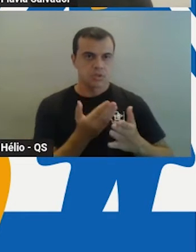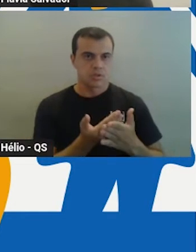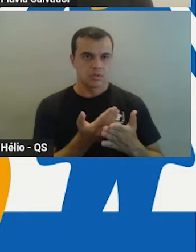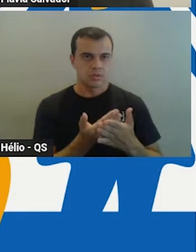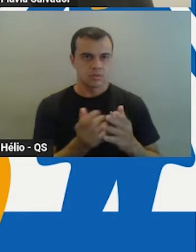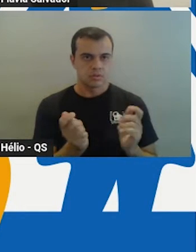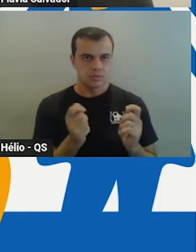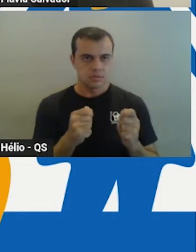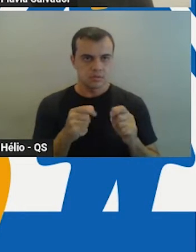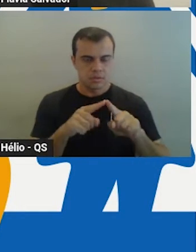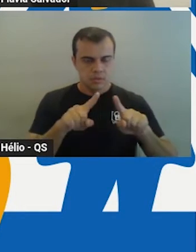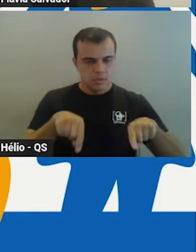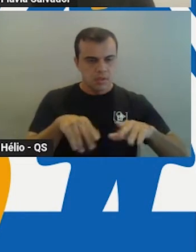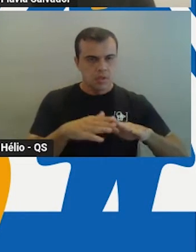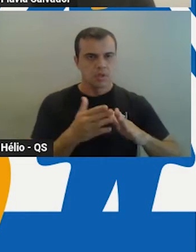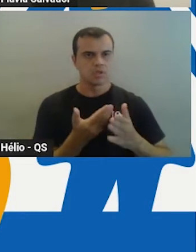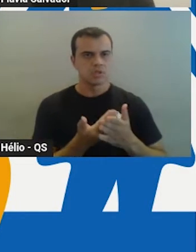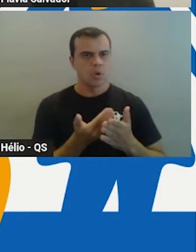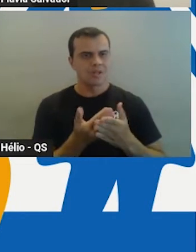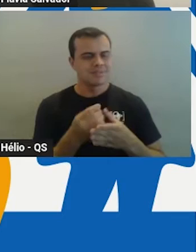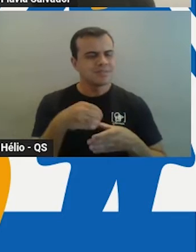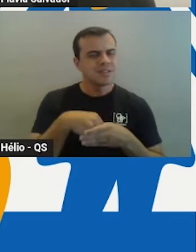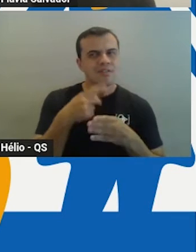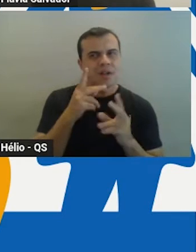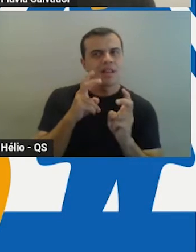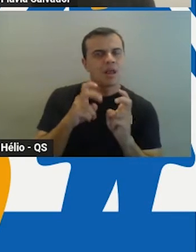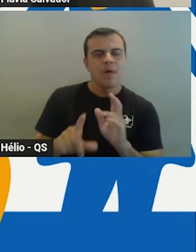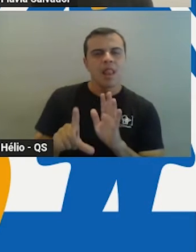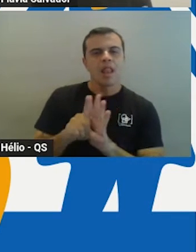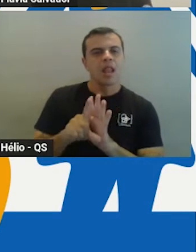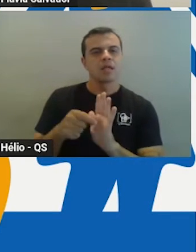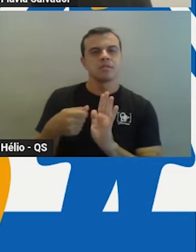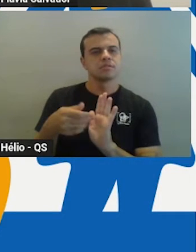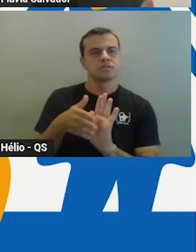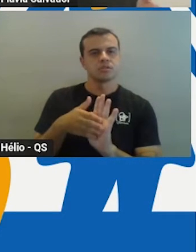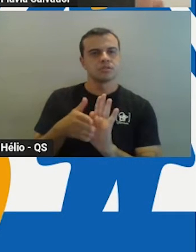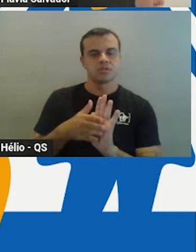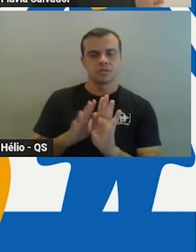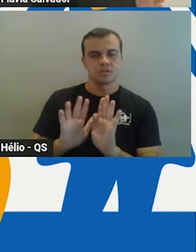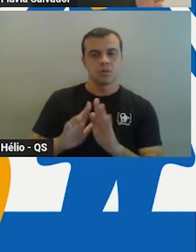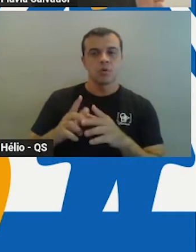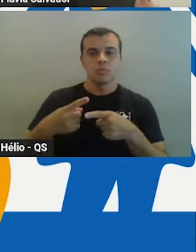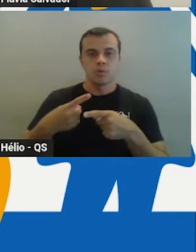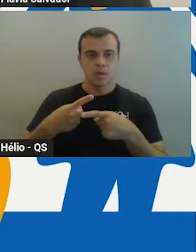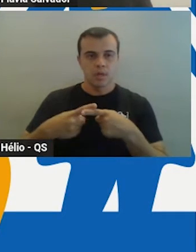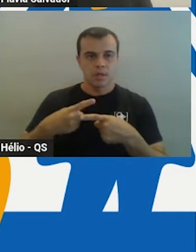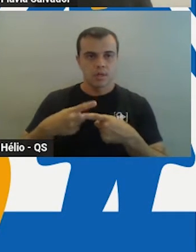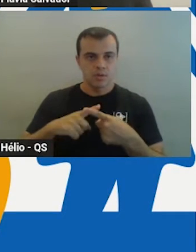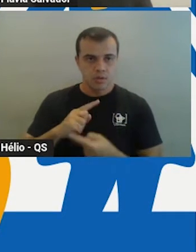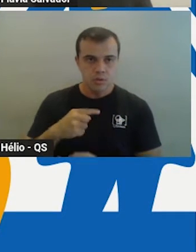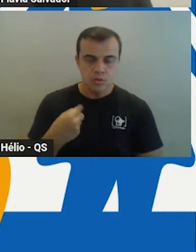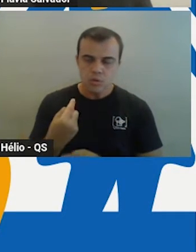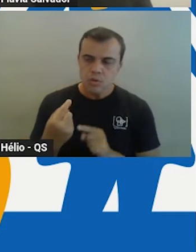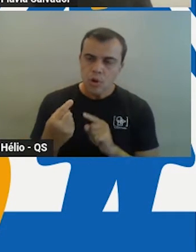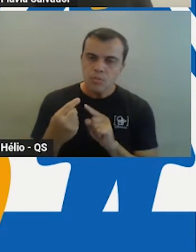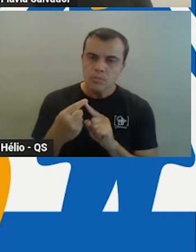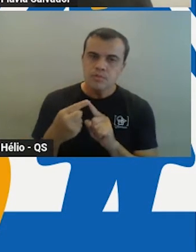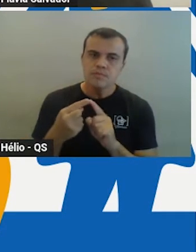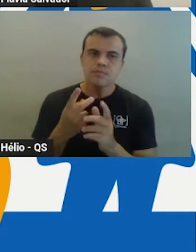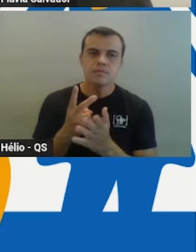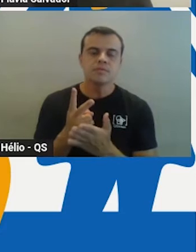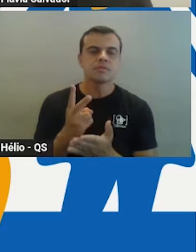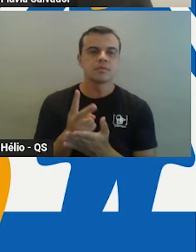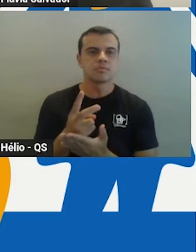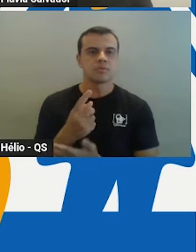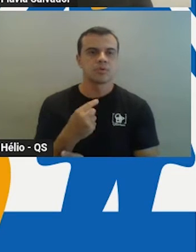abordar dentro de sala de aula, não é só porque a lei exige, mas é porque nosso objetivo, a